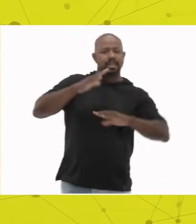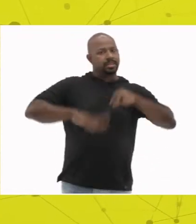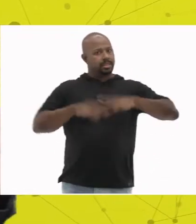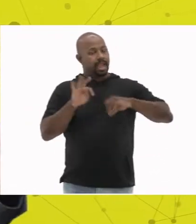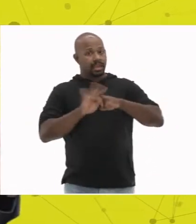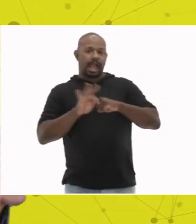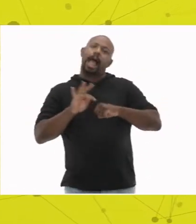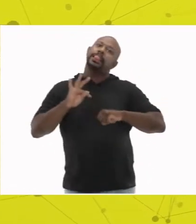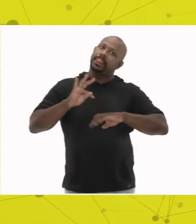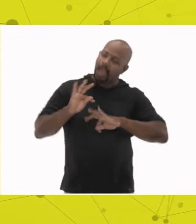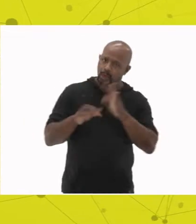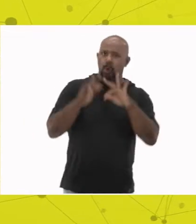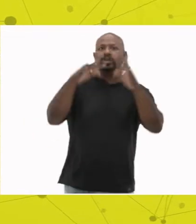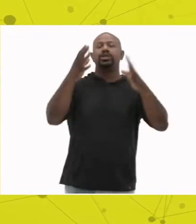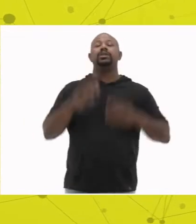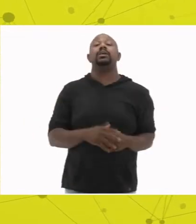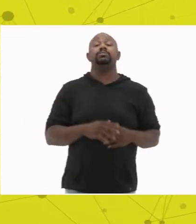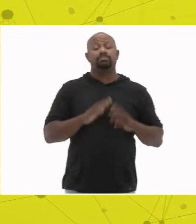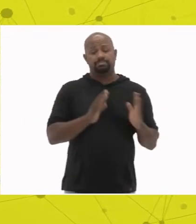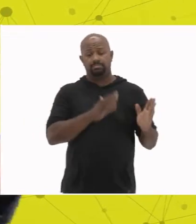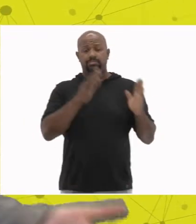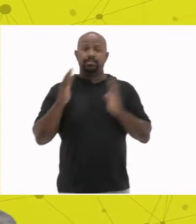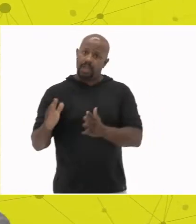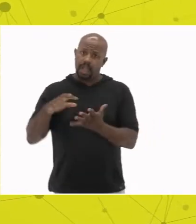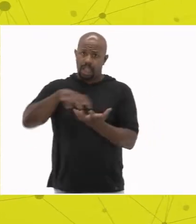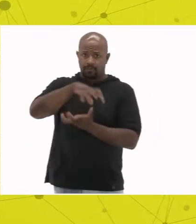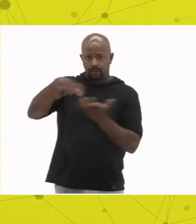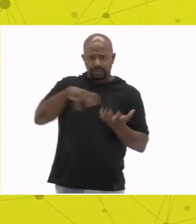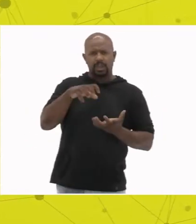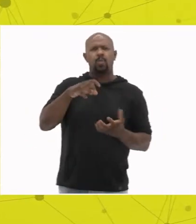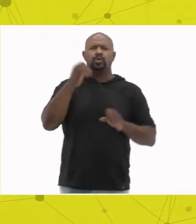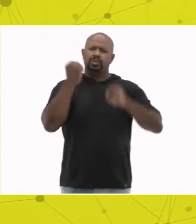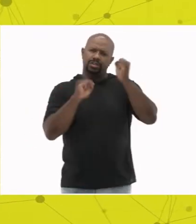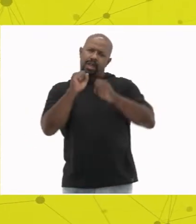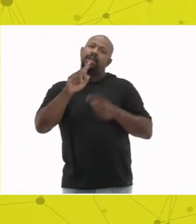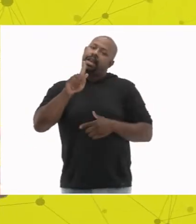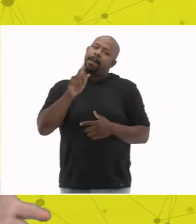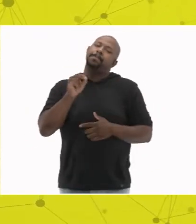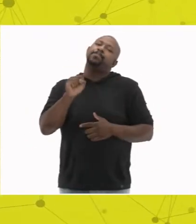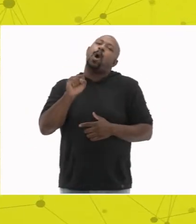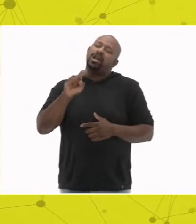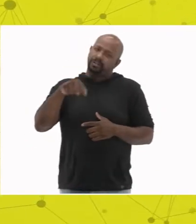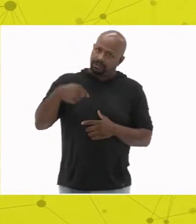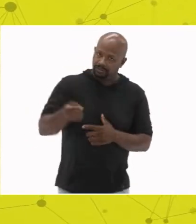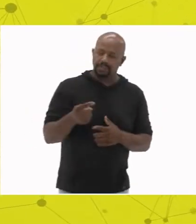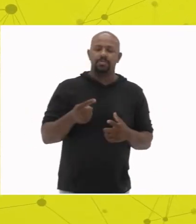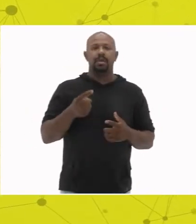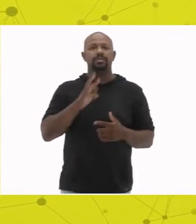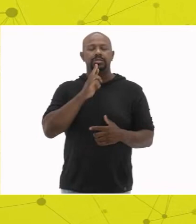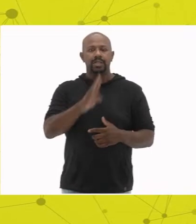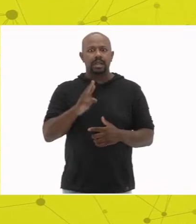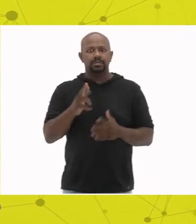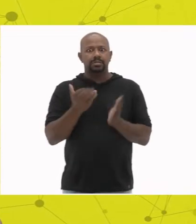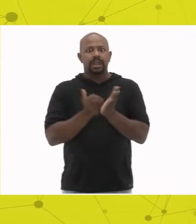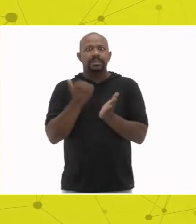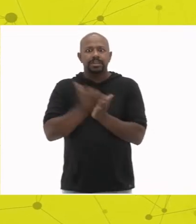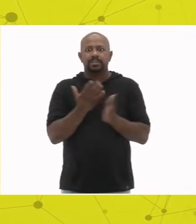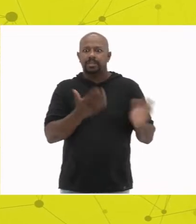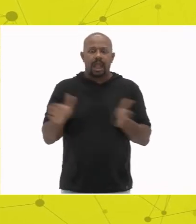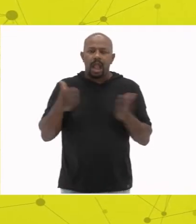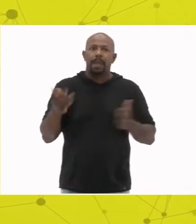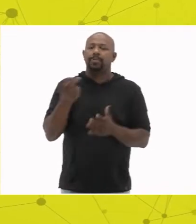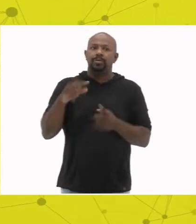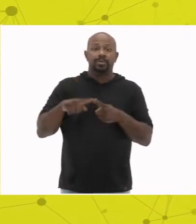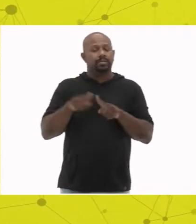técnica, dando origem à tecnologia, e na Revolução Industrial e após, na contemporaneidade, como resultado de excessos da